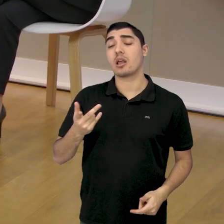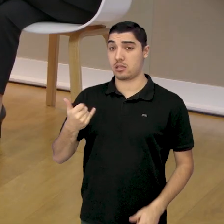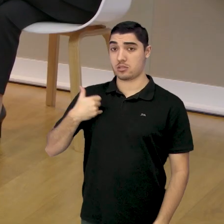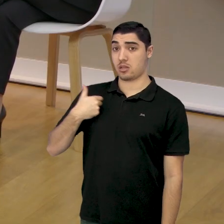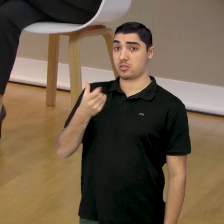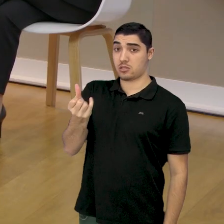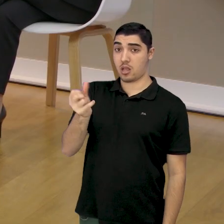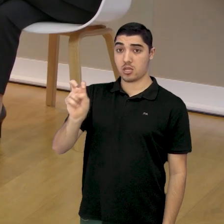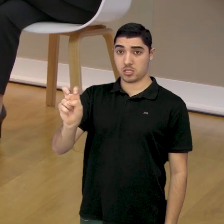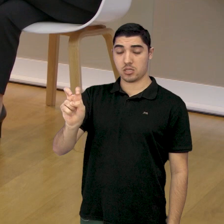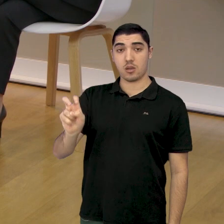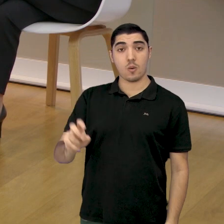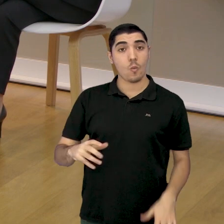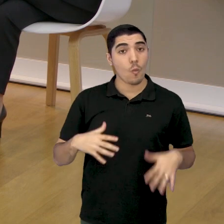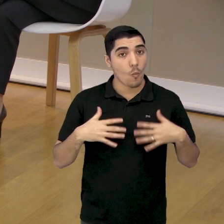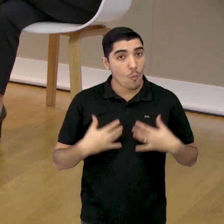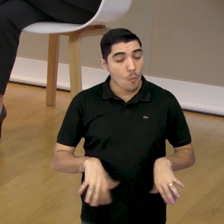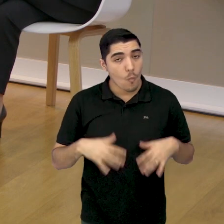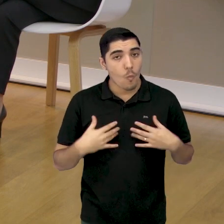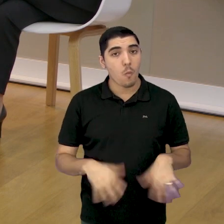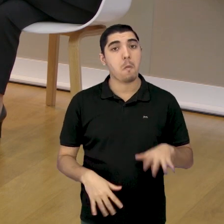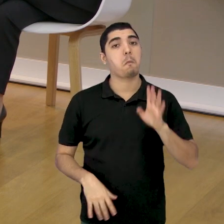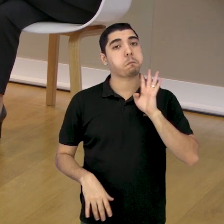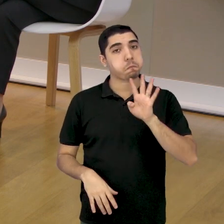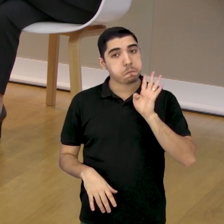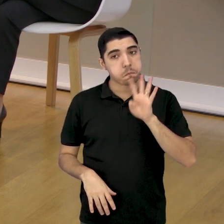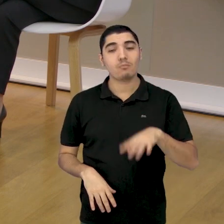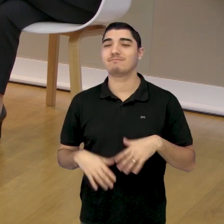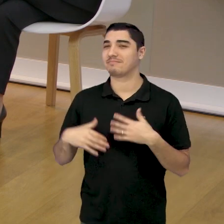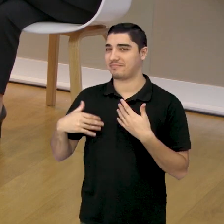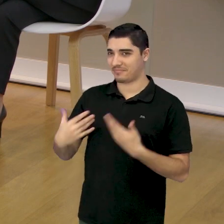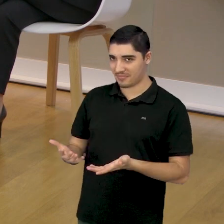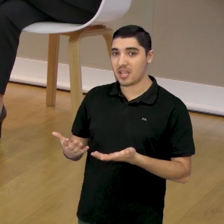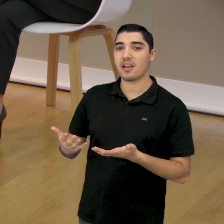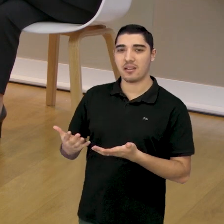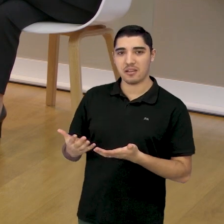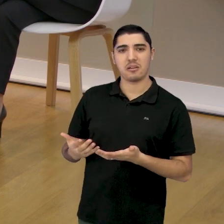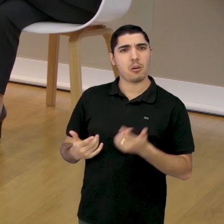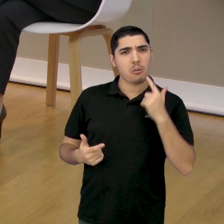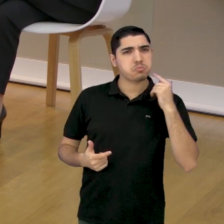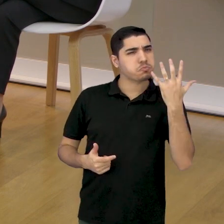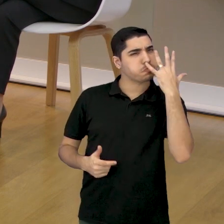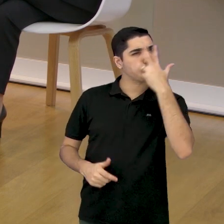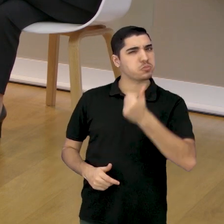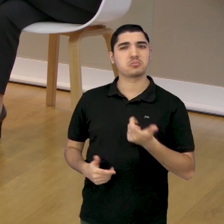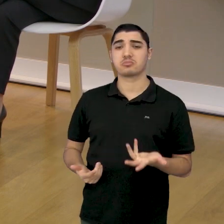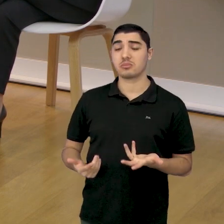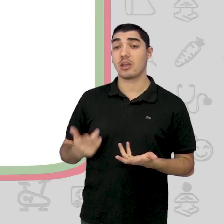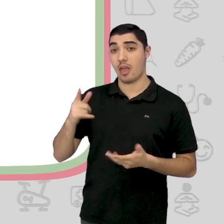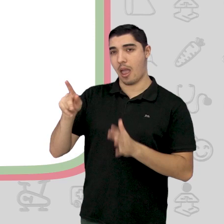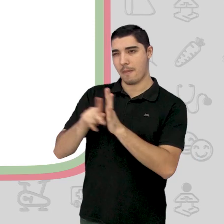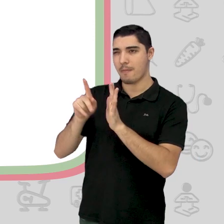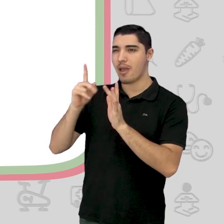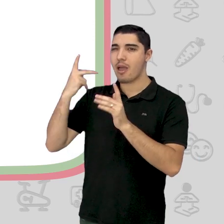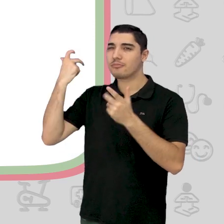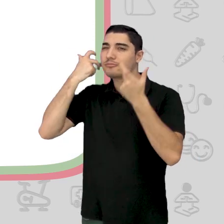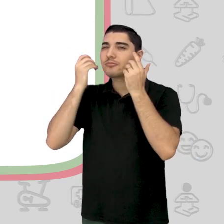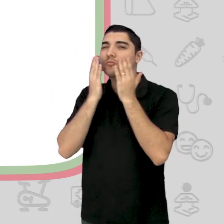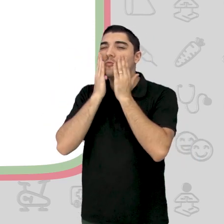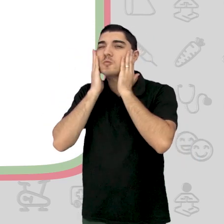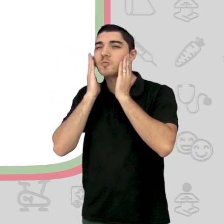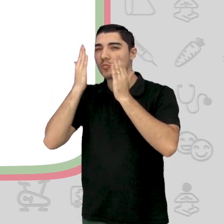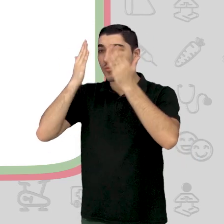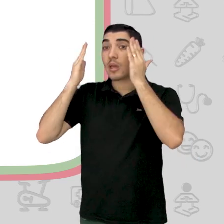doutora? 65 anos. Poxa, que legal. Então a gente coloca procedimentos ficou junto, lindo. como a toxina botulínica e